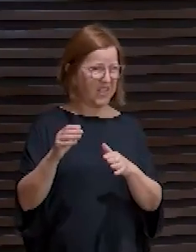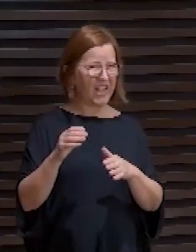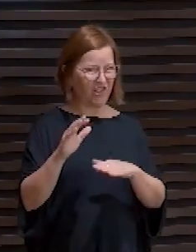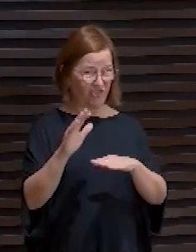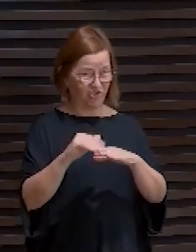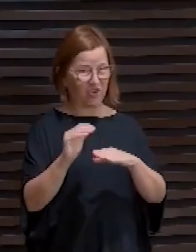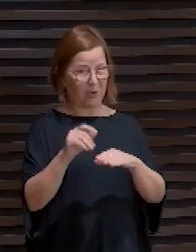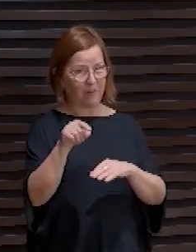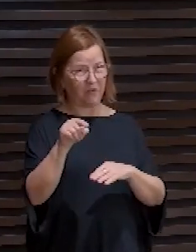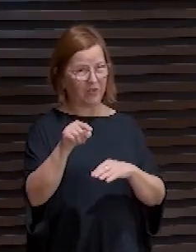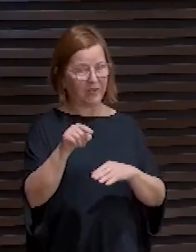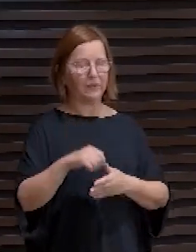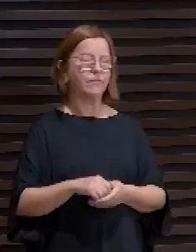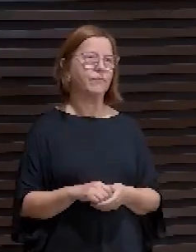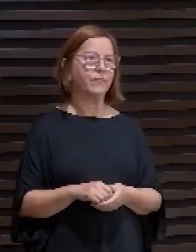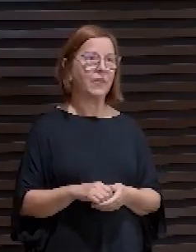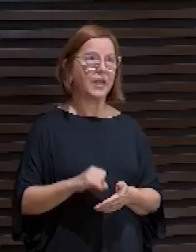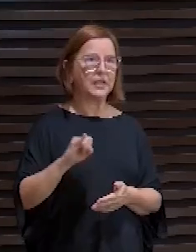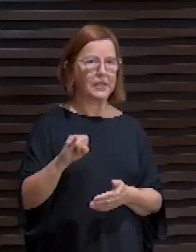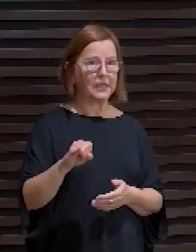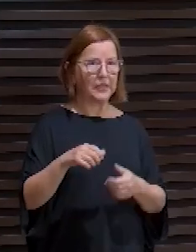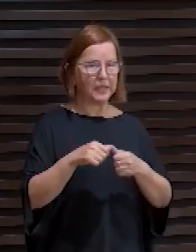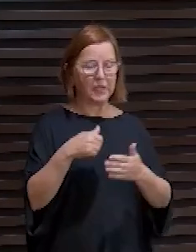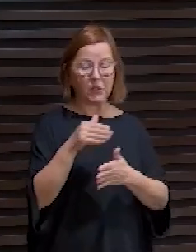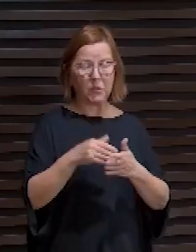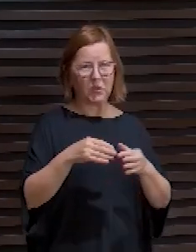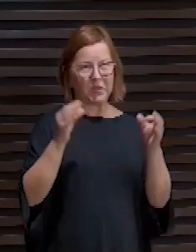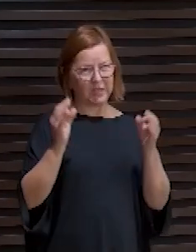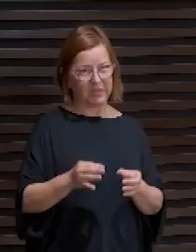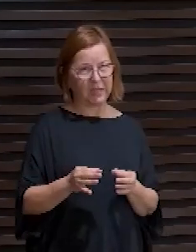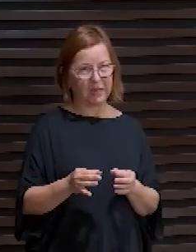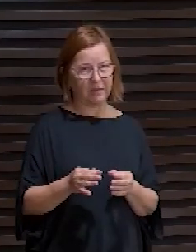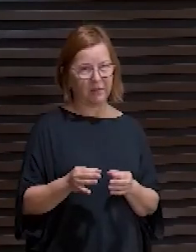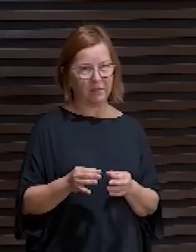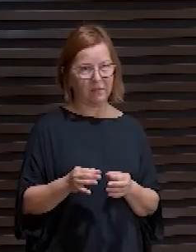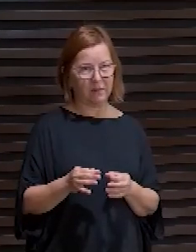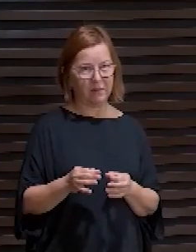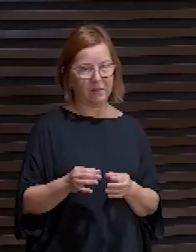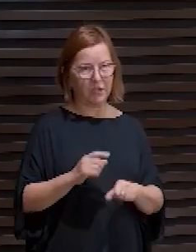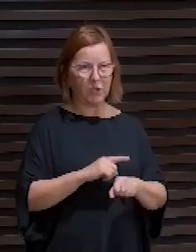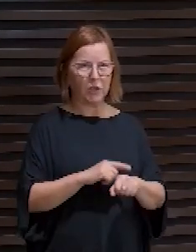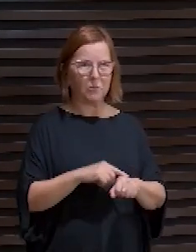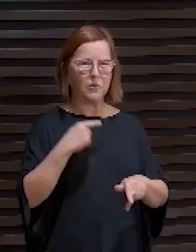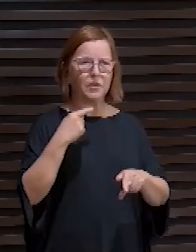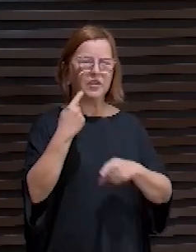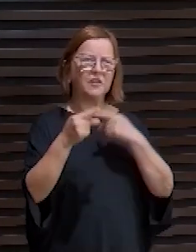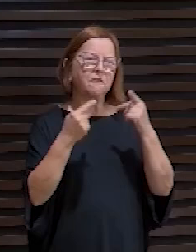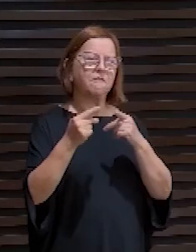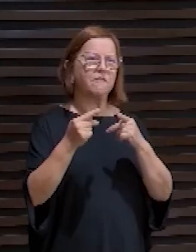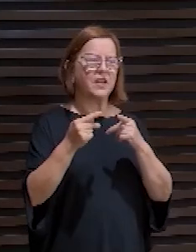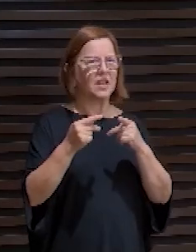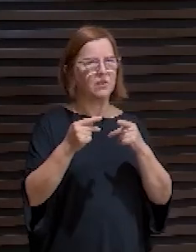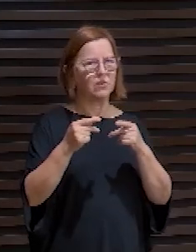Se está tudo bem, se quando surgem assuntos difíceis de moral, de ética,